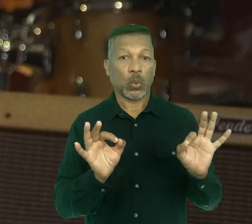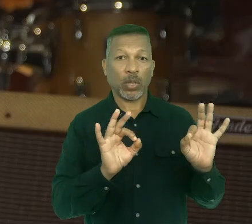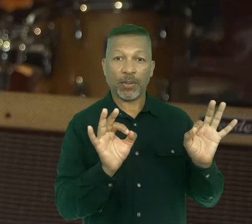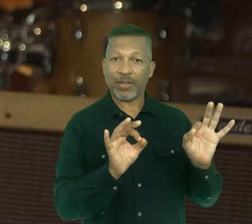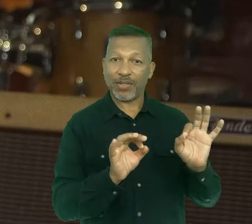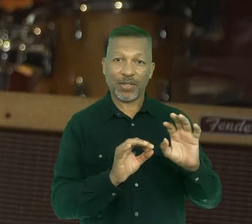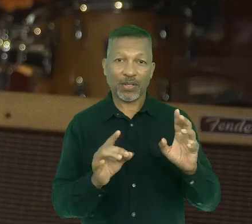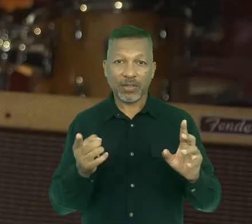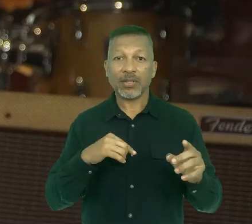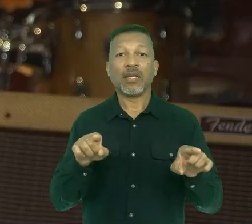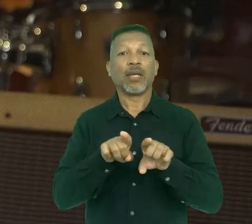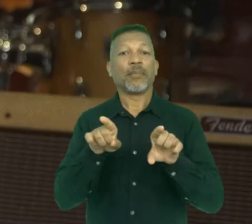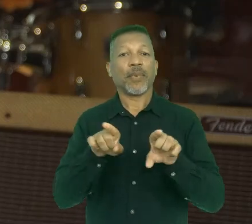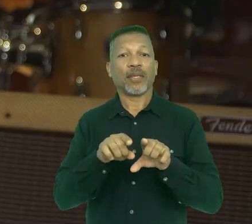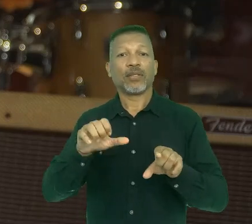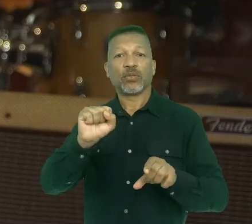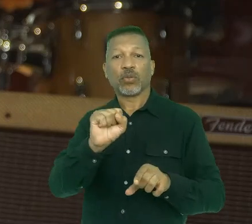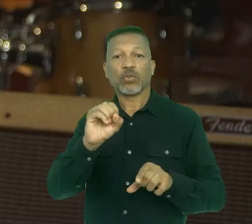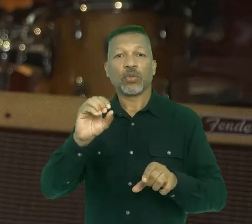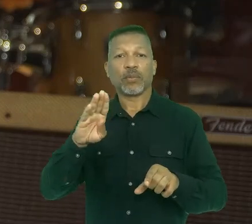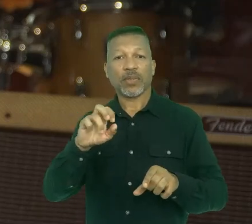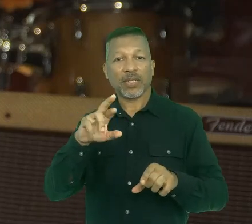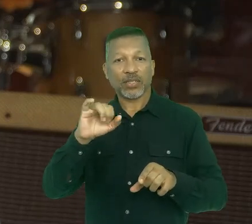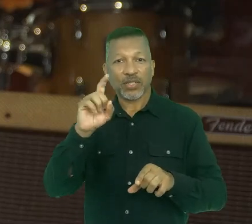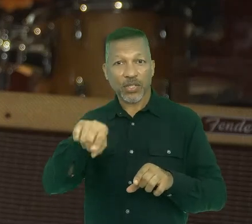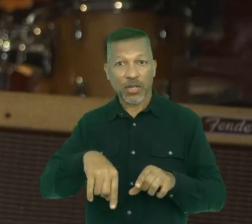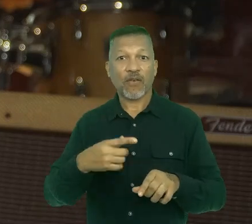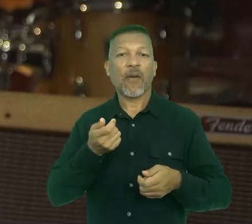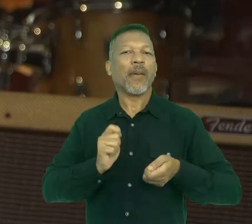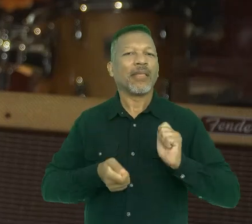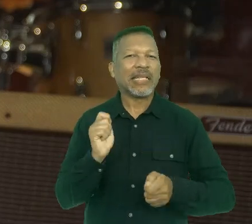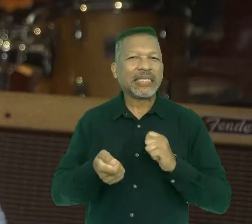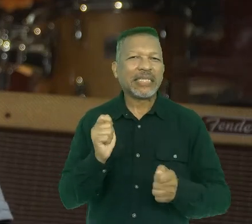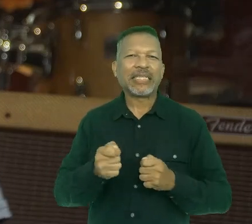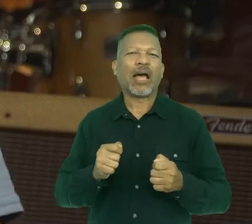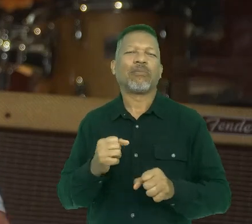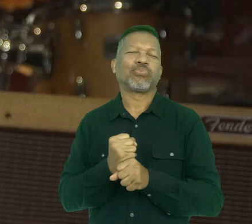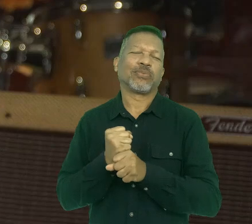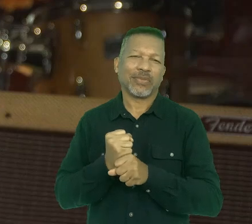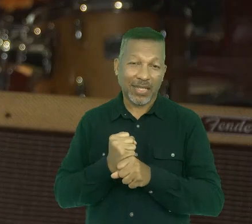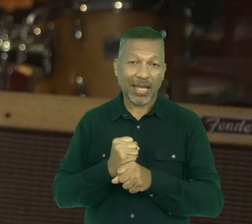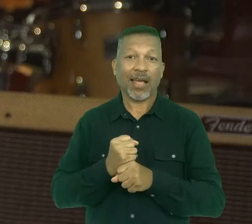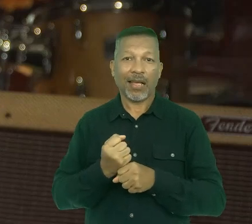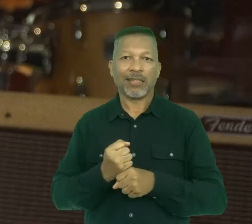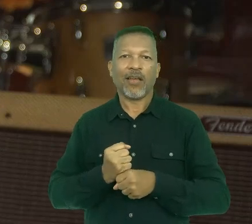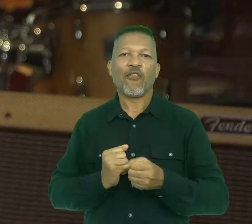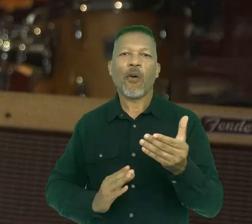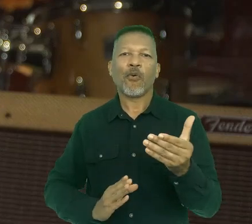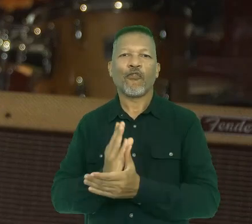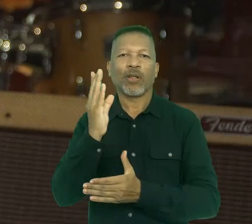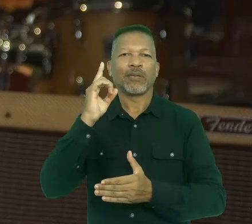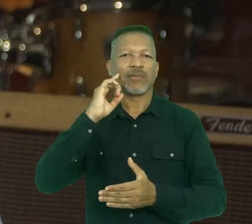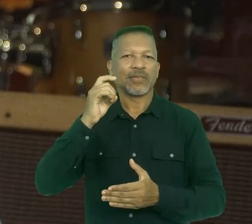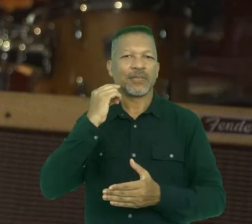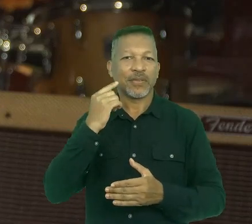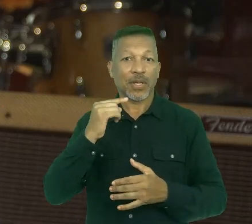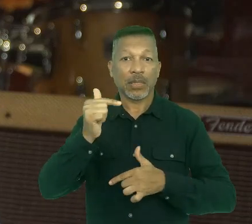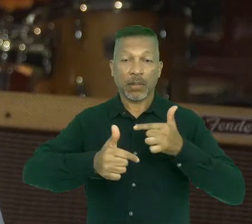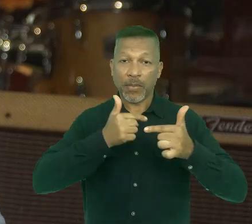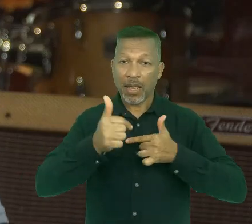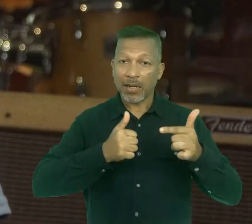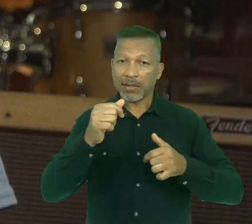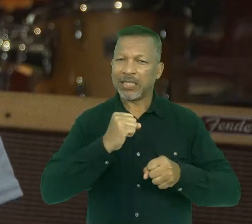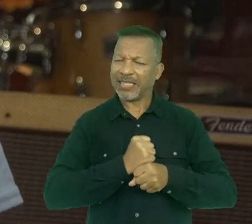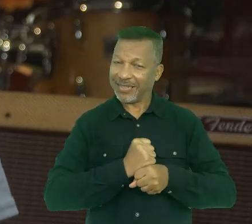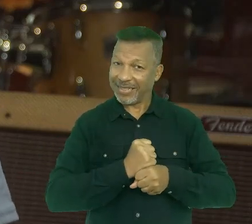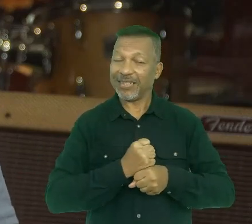mais existe. O Sobradinho, eu fui um baterista muito tempo ali, até eu passar no vestibular. Eu trabalhei aqui muitos